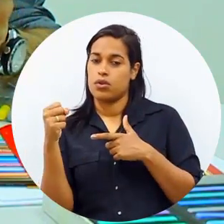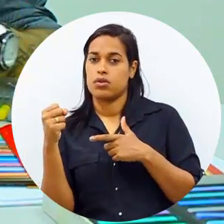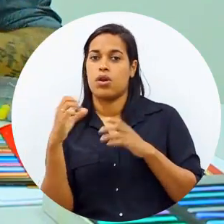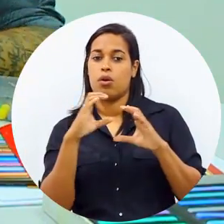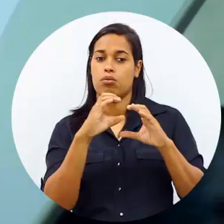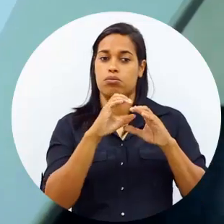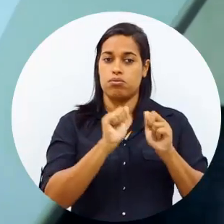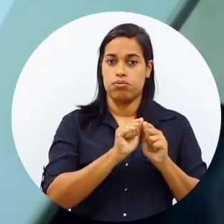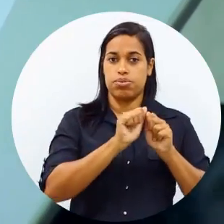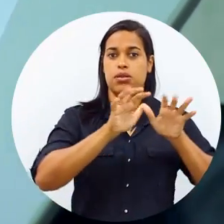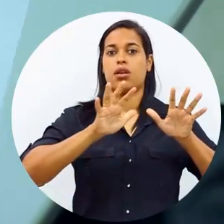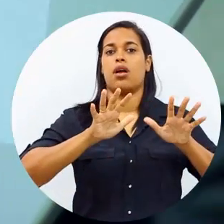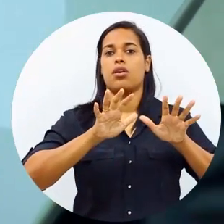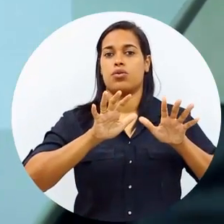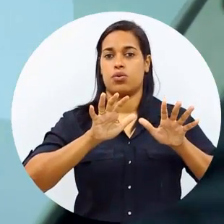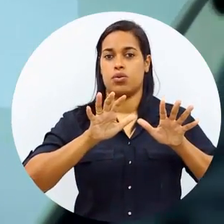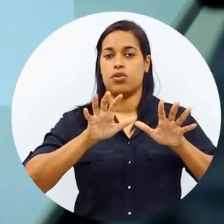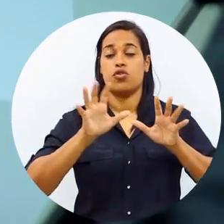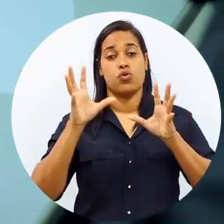escuro.